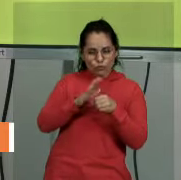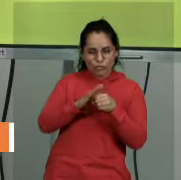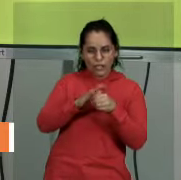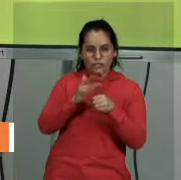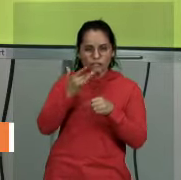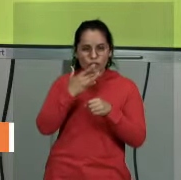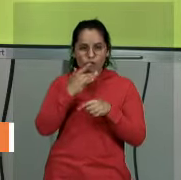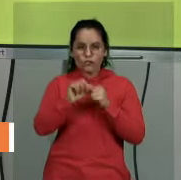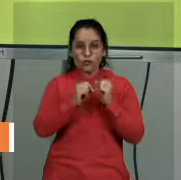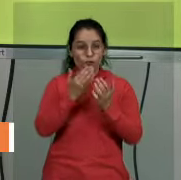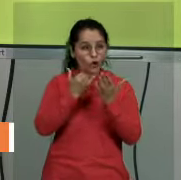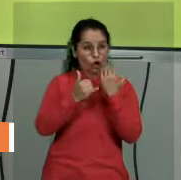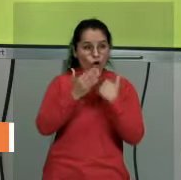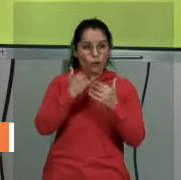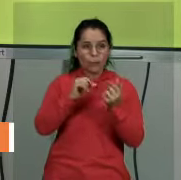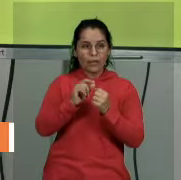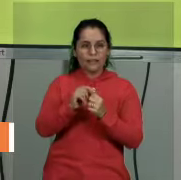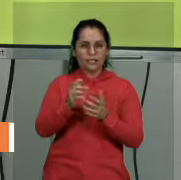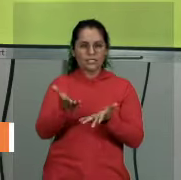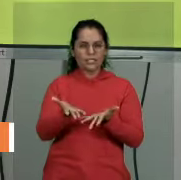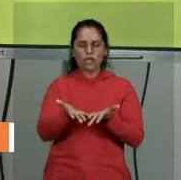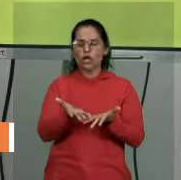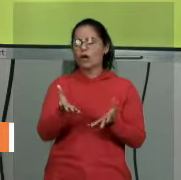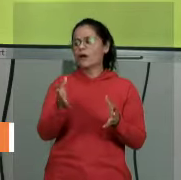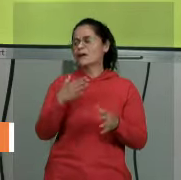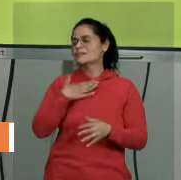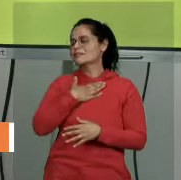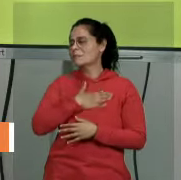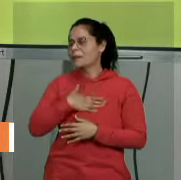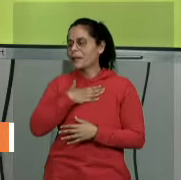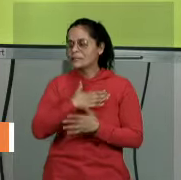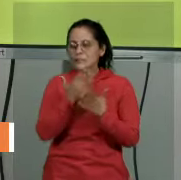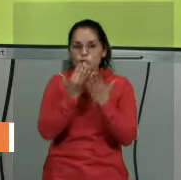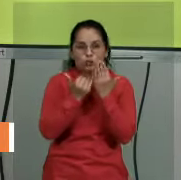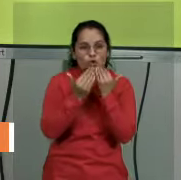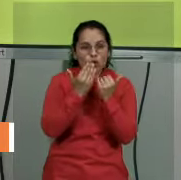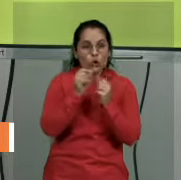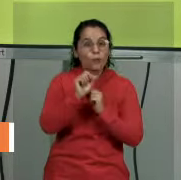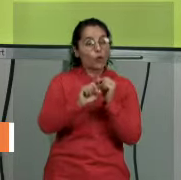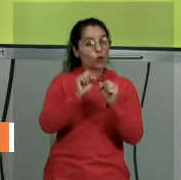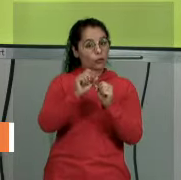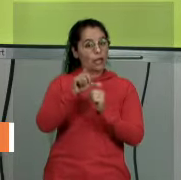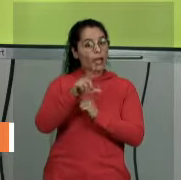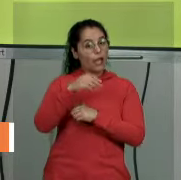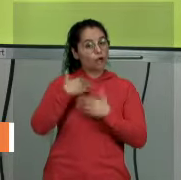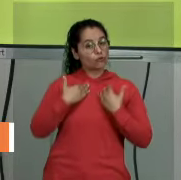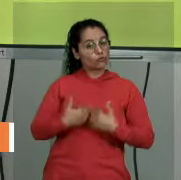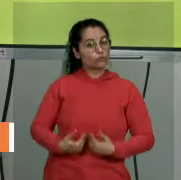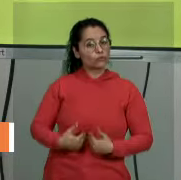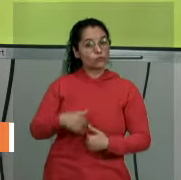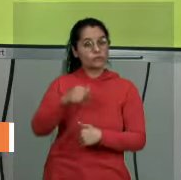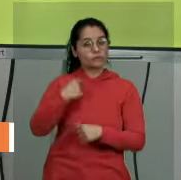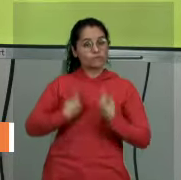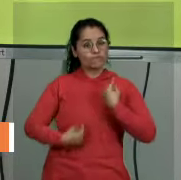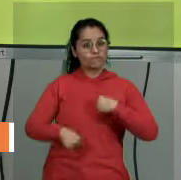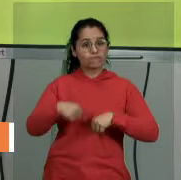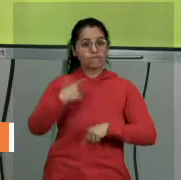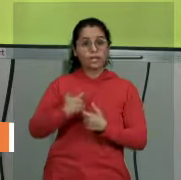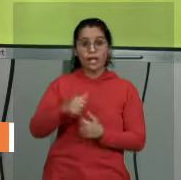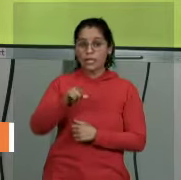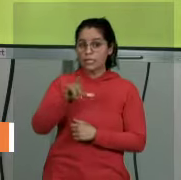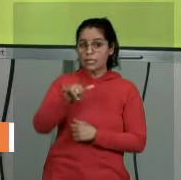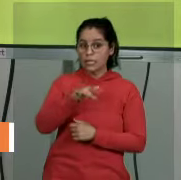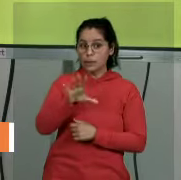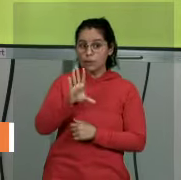não, hoje se eu for comer, na hora que você vai comer não te dá aquele prazer. Então, é o sistema límbico, né, que faz isso. Então, no caso